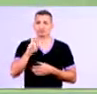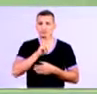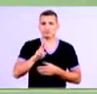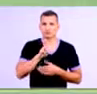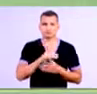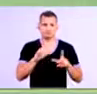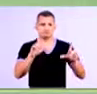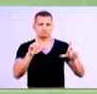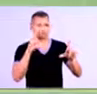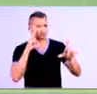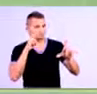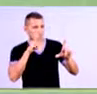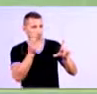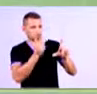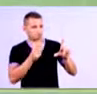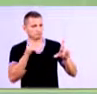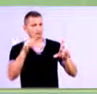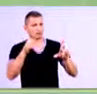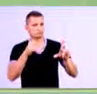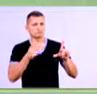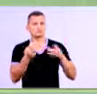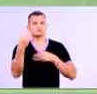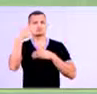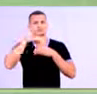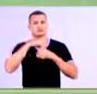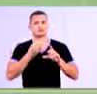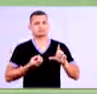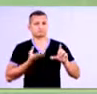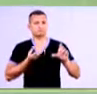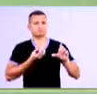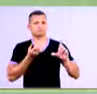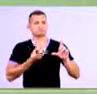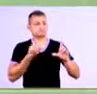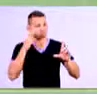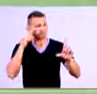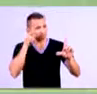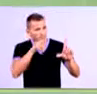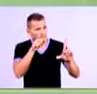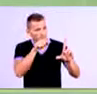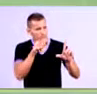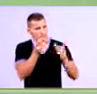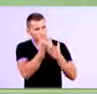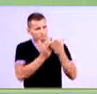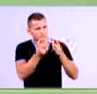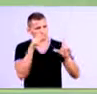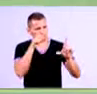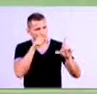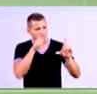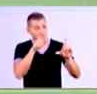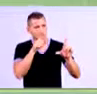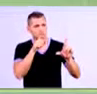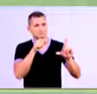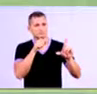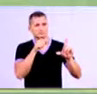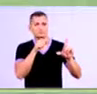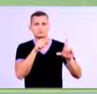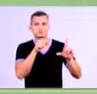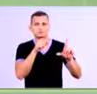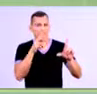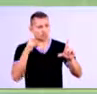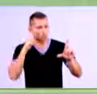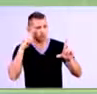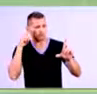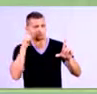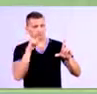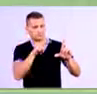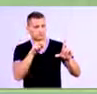lá na tela, aquele é um estímulo externo para ele. Então, a partir de quando ele vê aquela figurinha, aquela imagem, ele